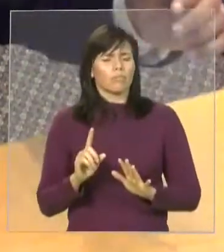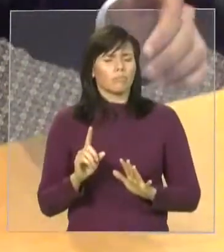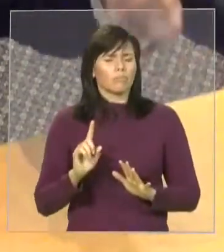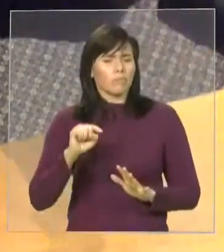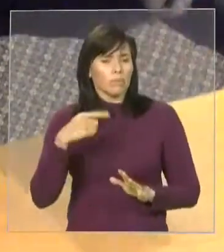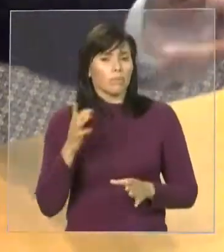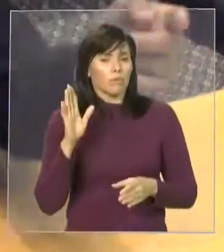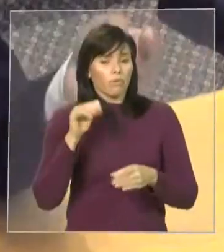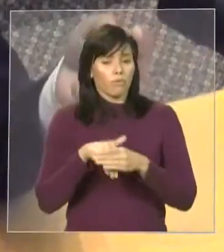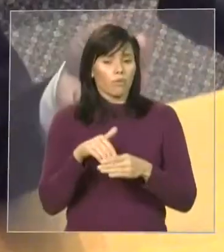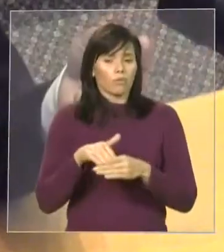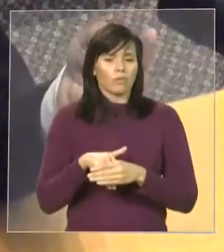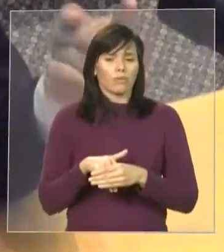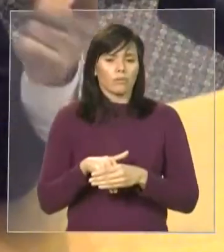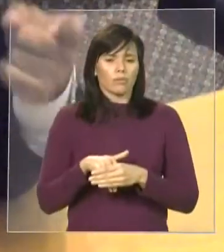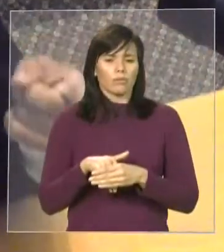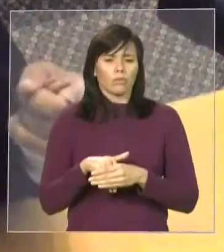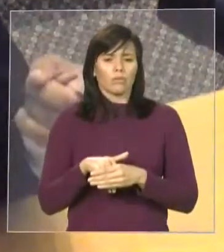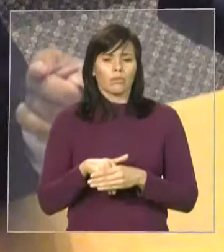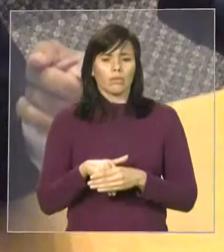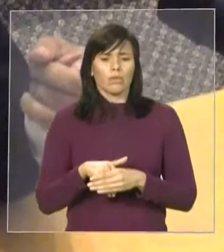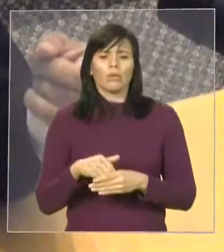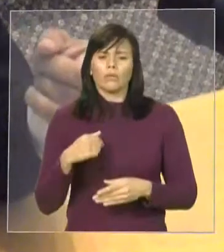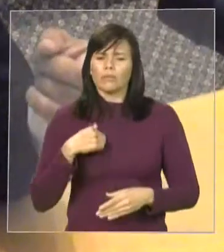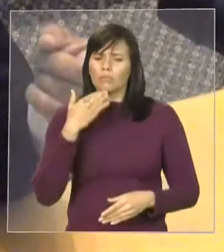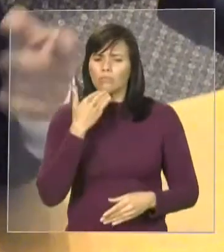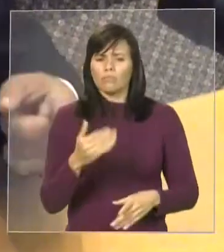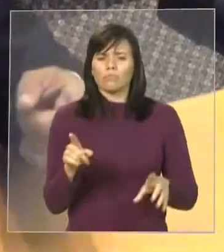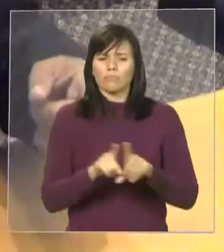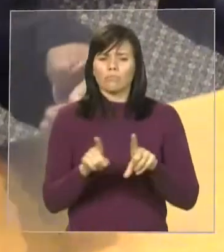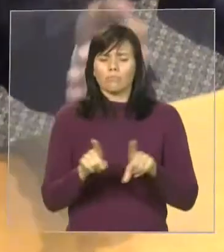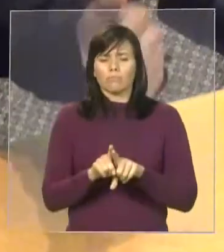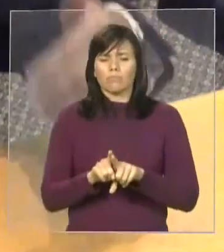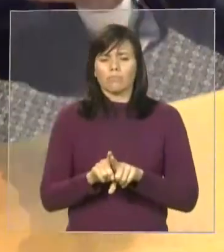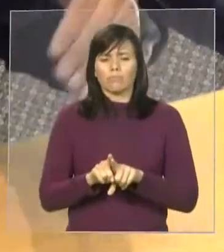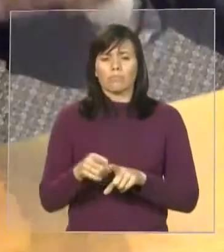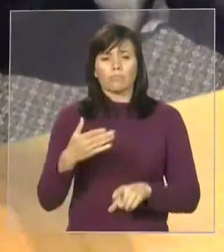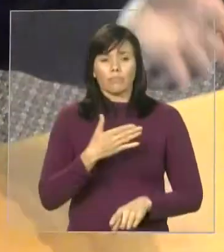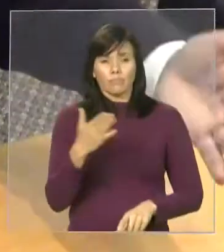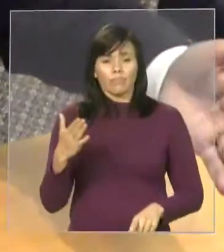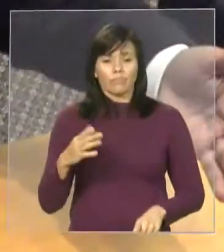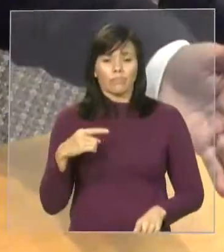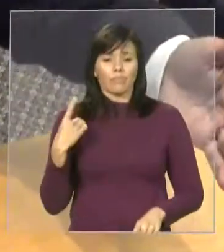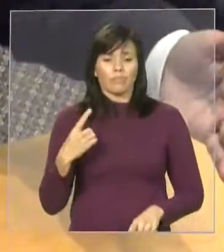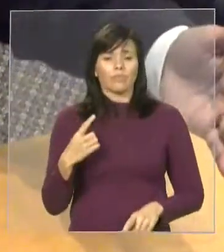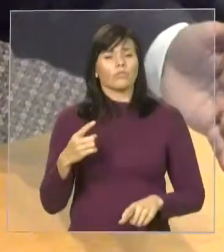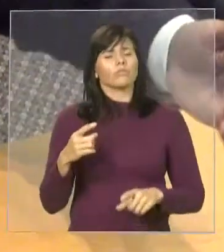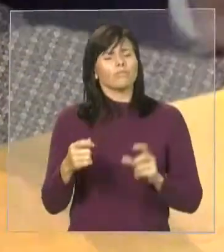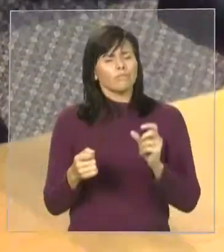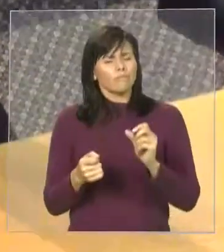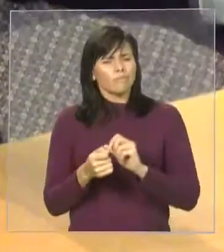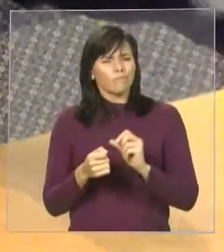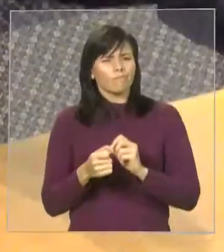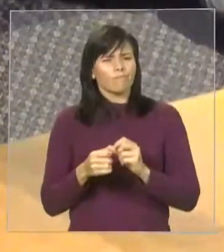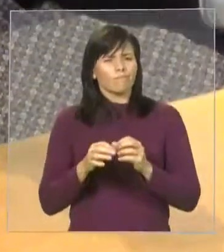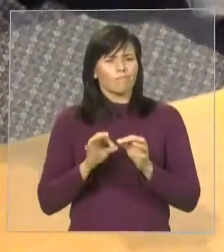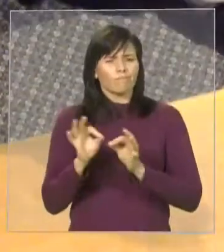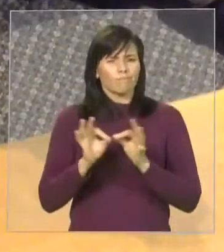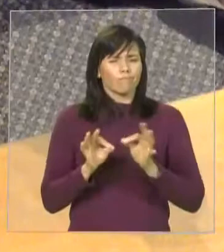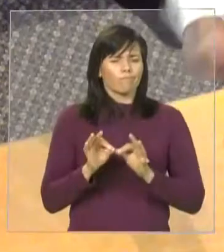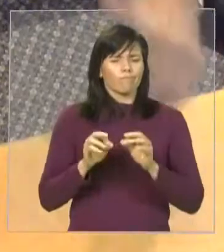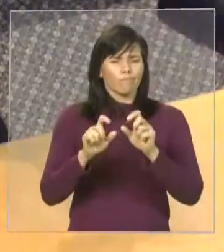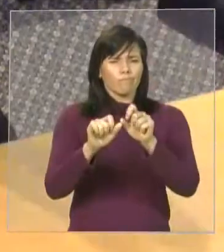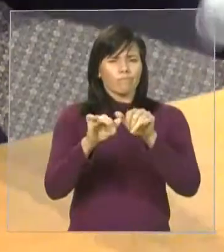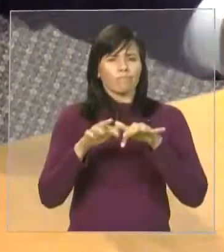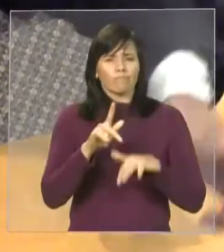associação comercial, a firma. E solicito a esta casa que possamos realizar audiência pública. Antes de